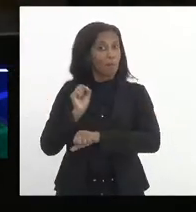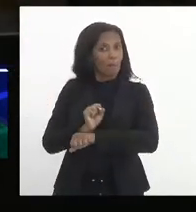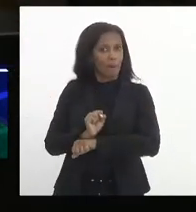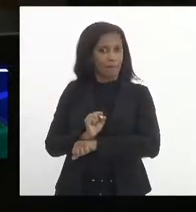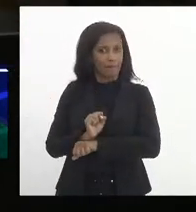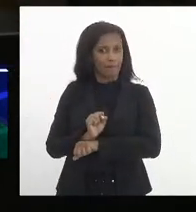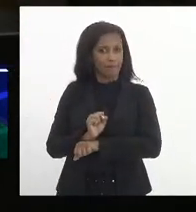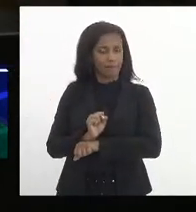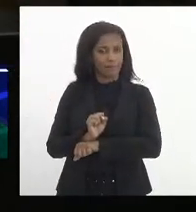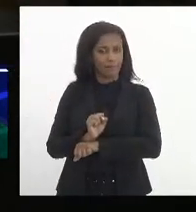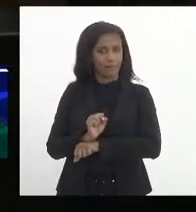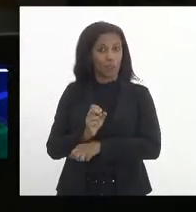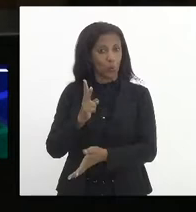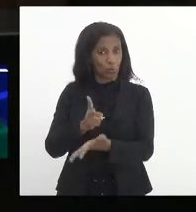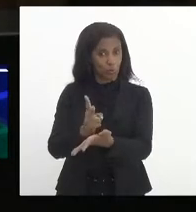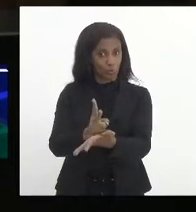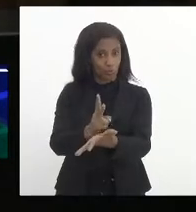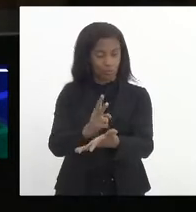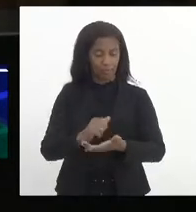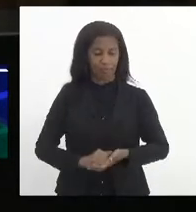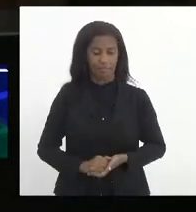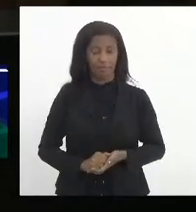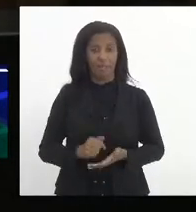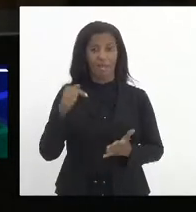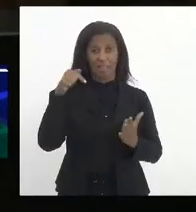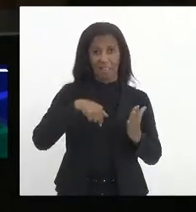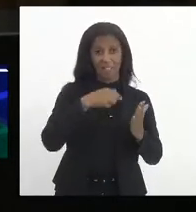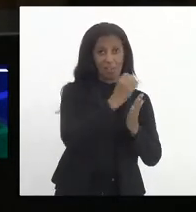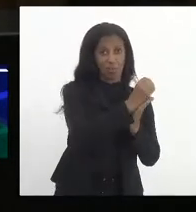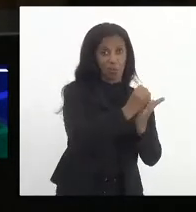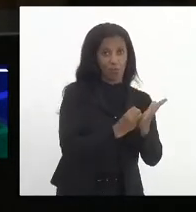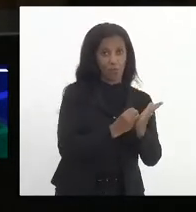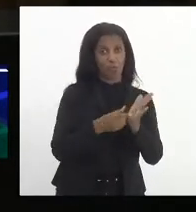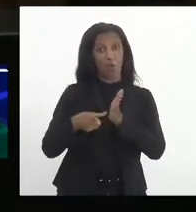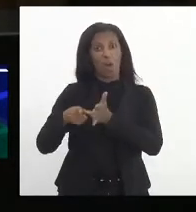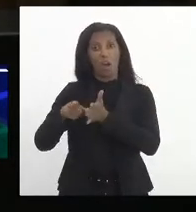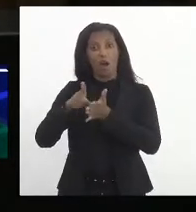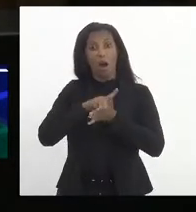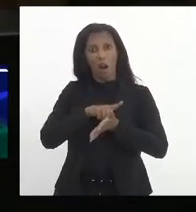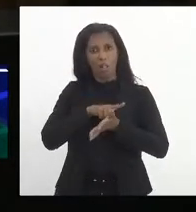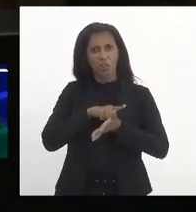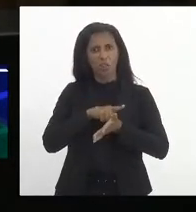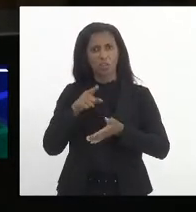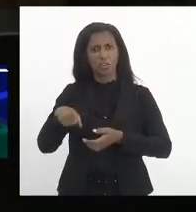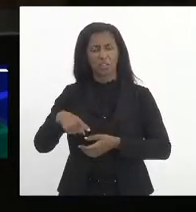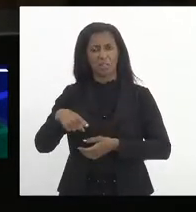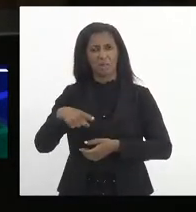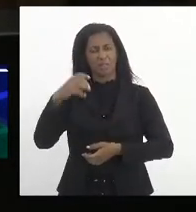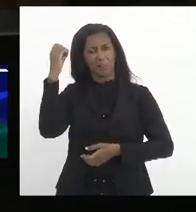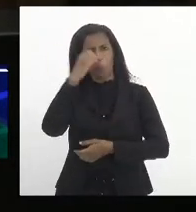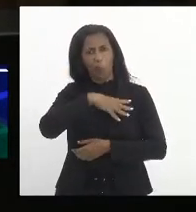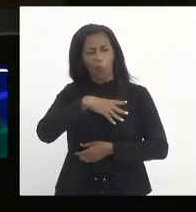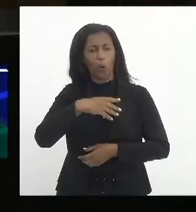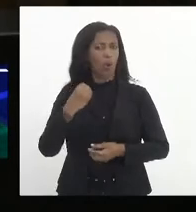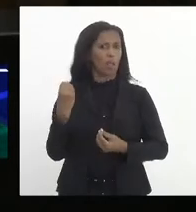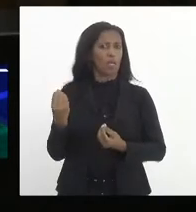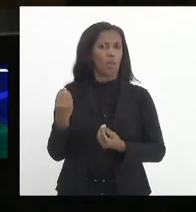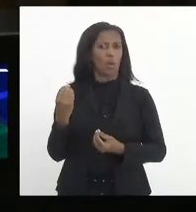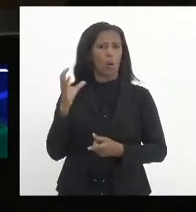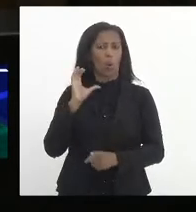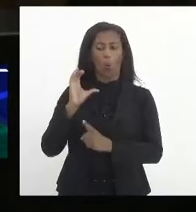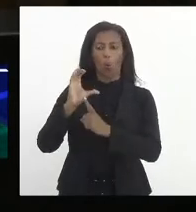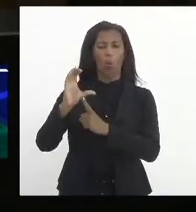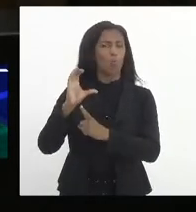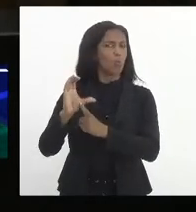por aí não tia Ju e esse documento antes de chegar nesse absurdo porque isso é comunismo